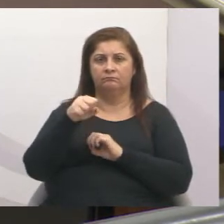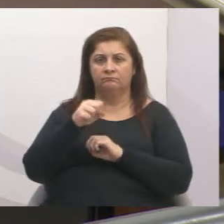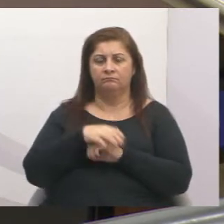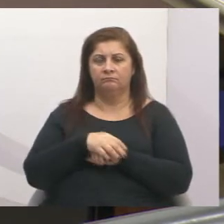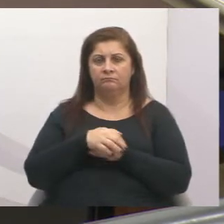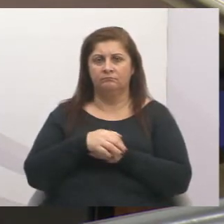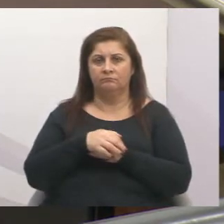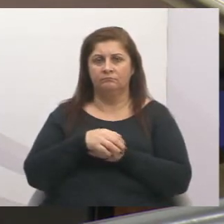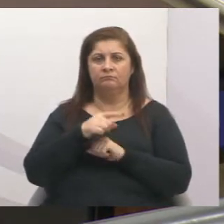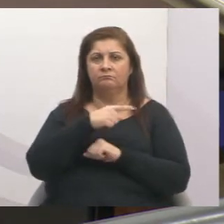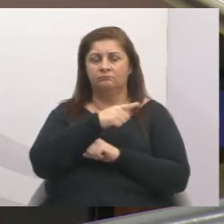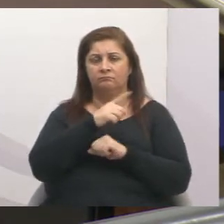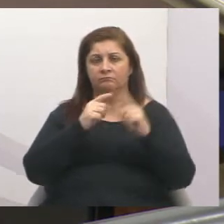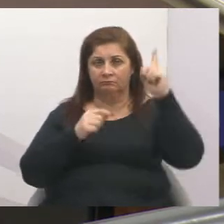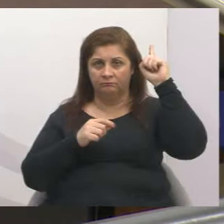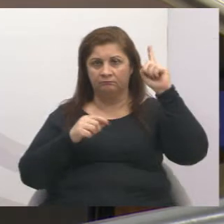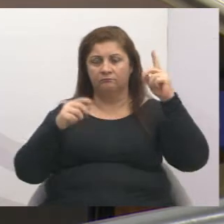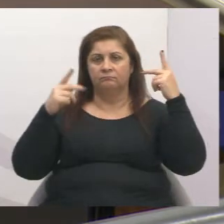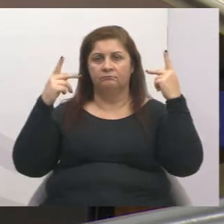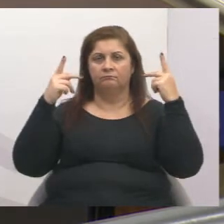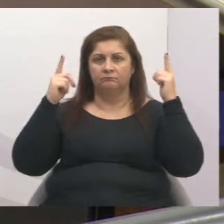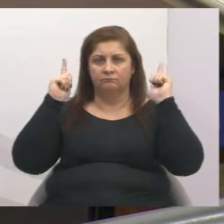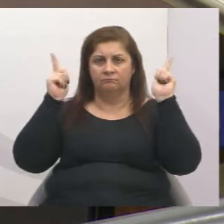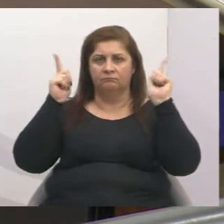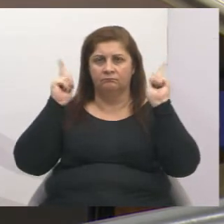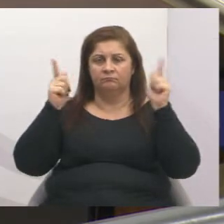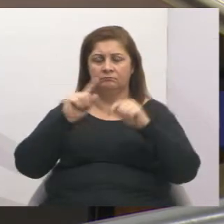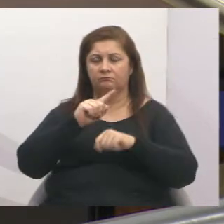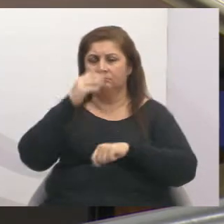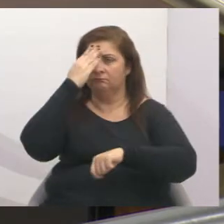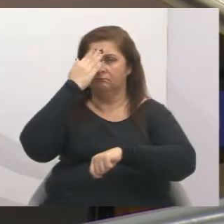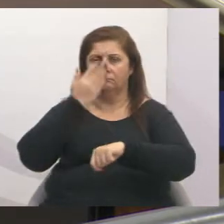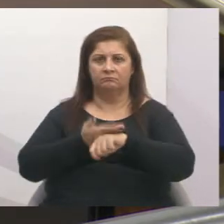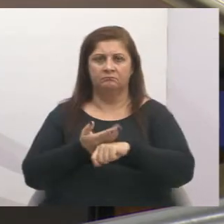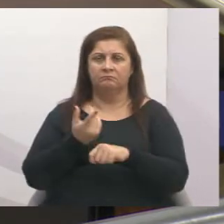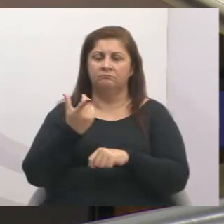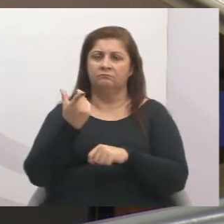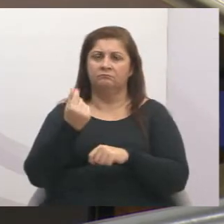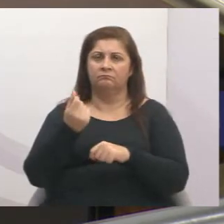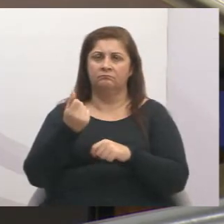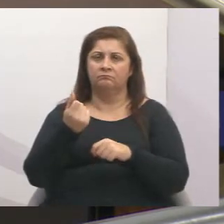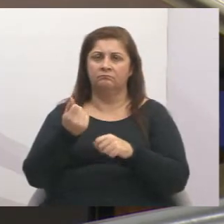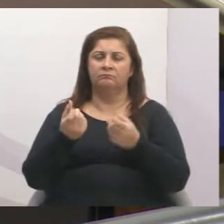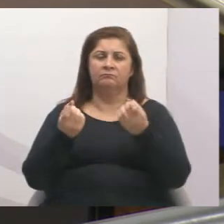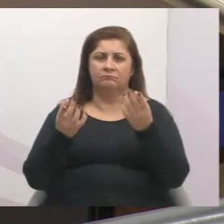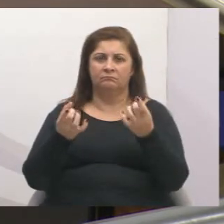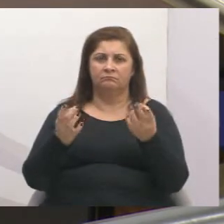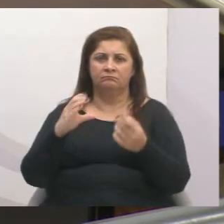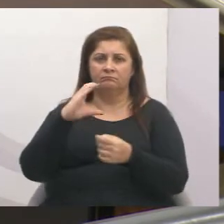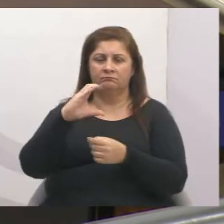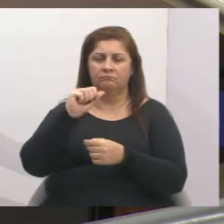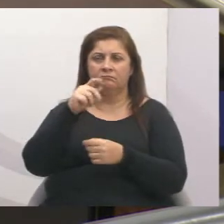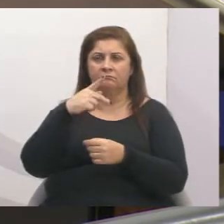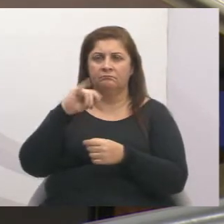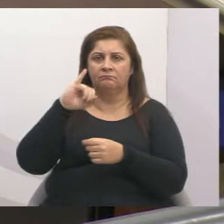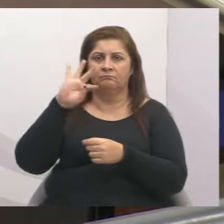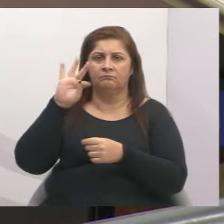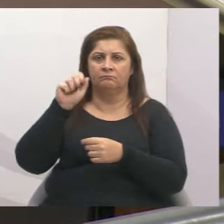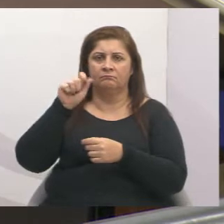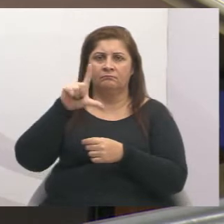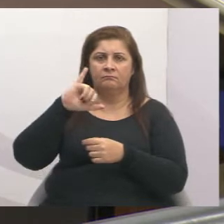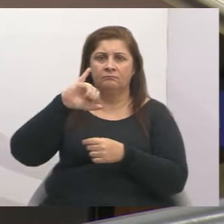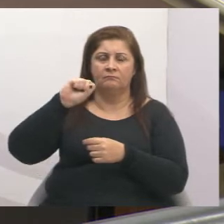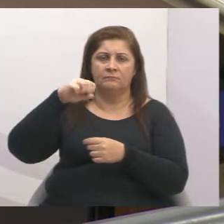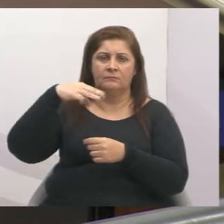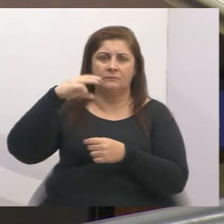sou revolucionária, não acredito no capitalismo, não acredito nesse sistema que rege o nosso país. No entanto,